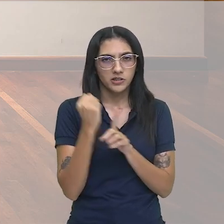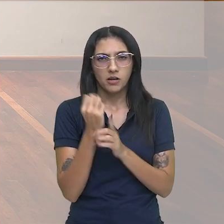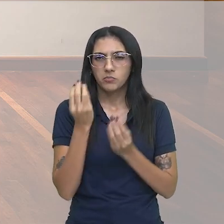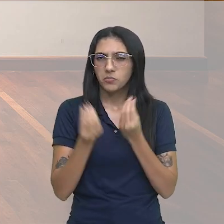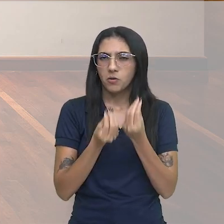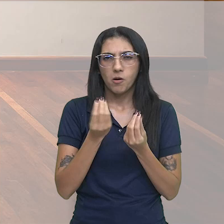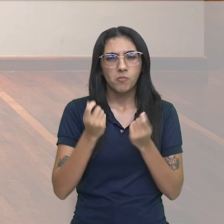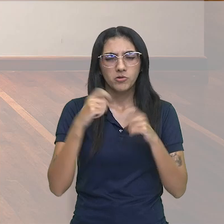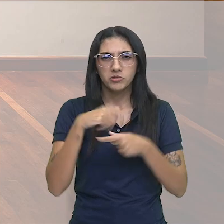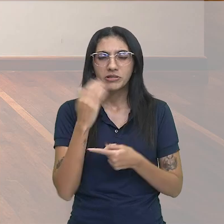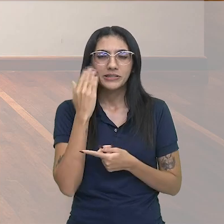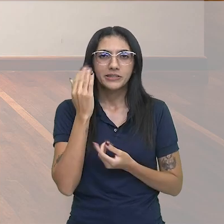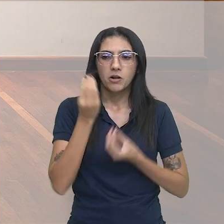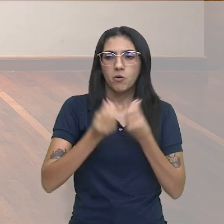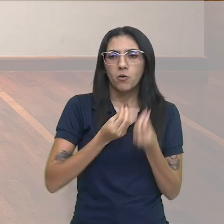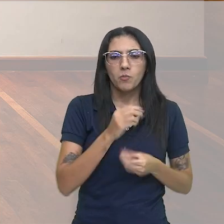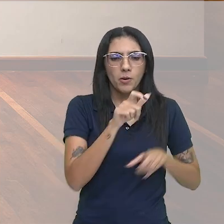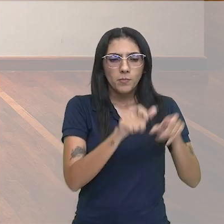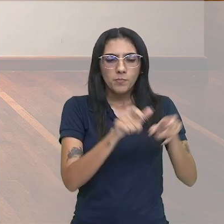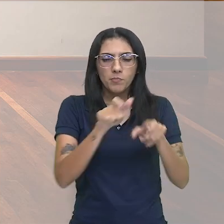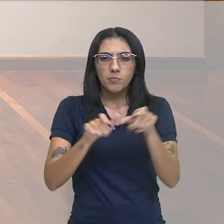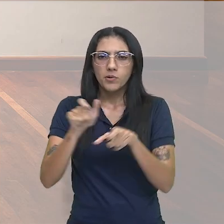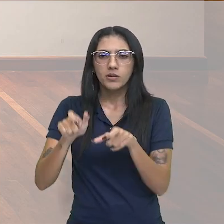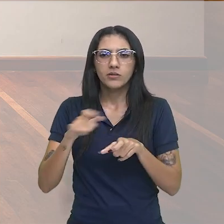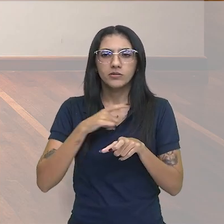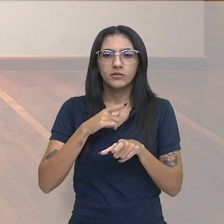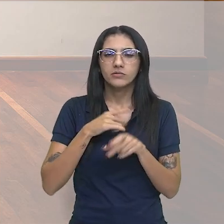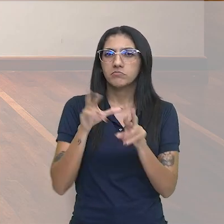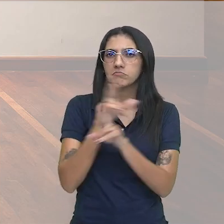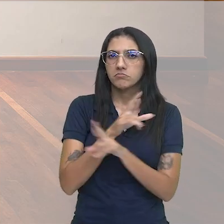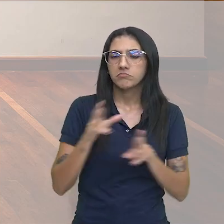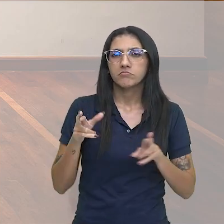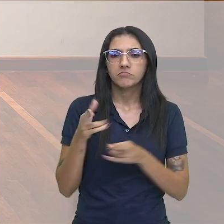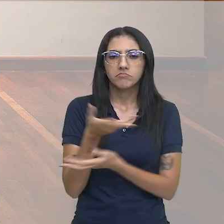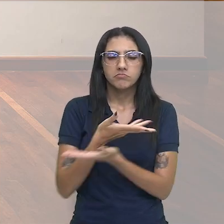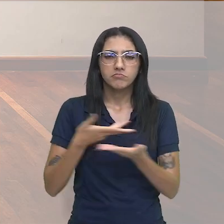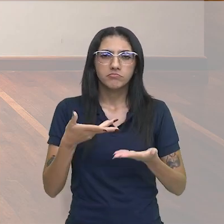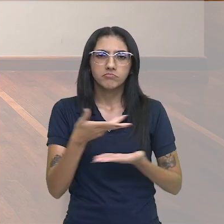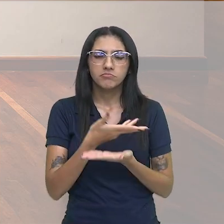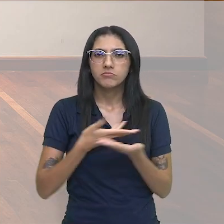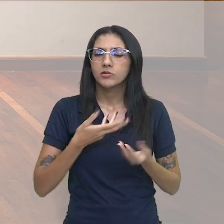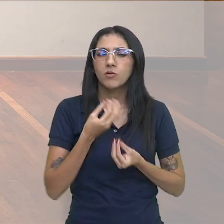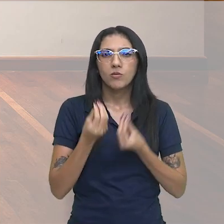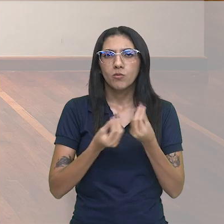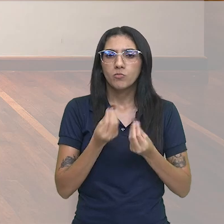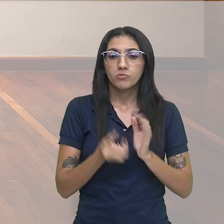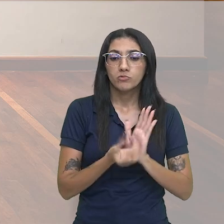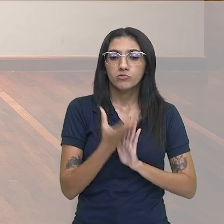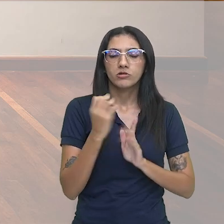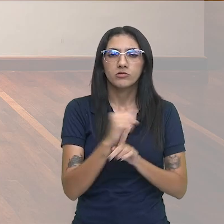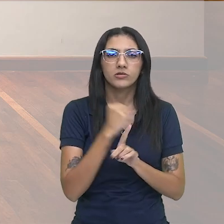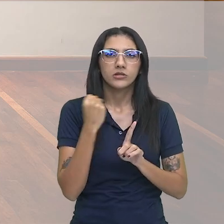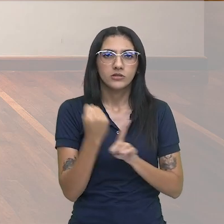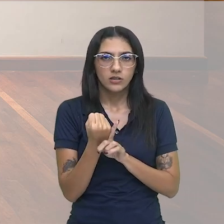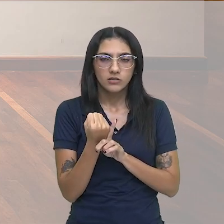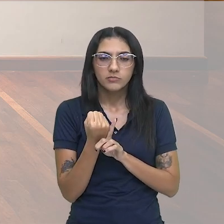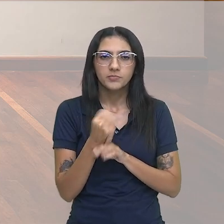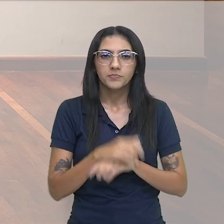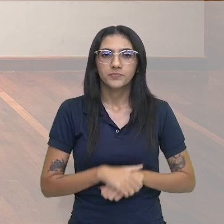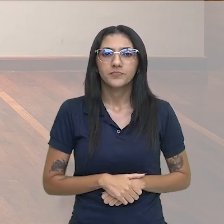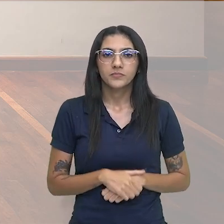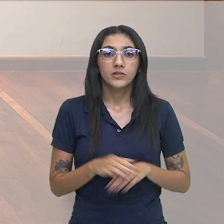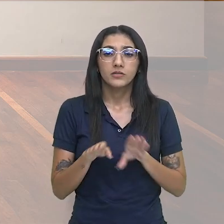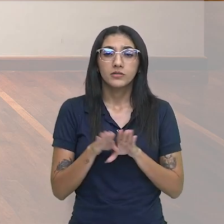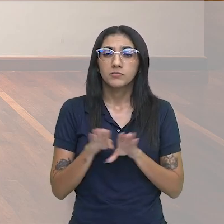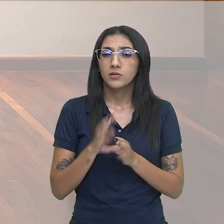a sociedade, compreender como que as pessoas se relacionam, como que a sociedade se forma e como que elas